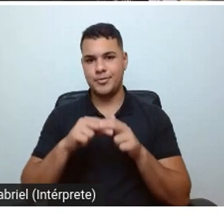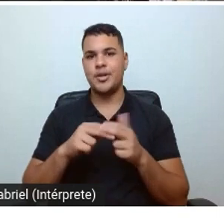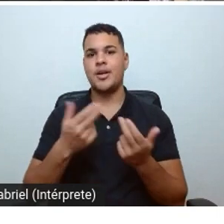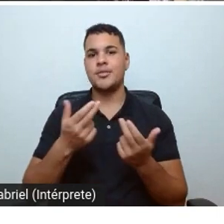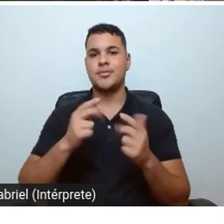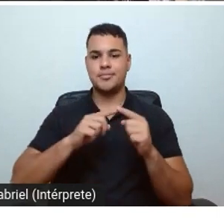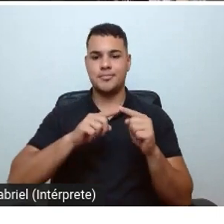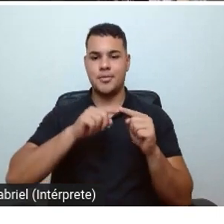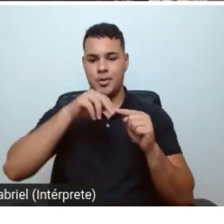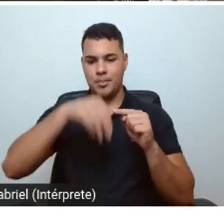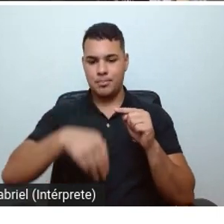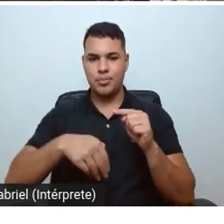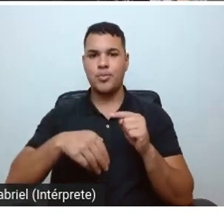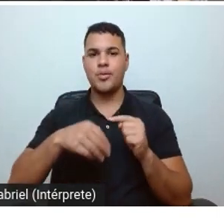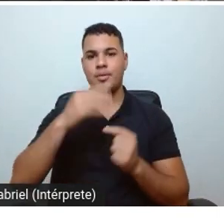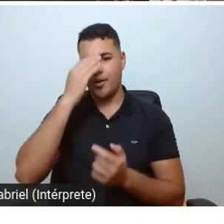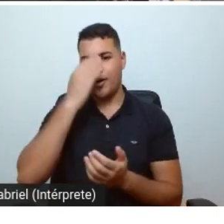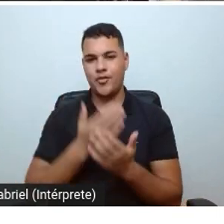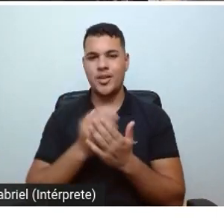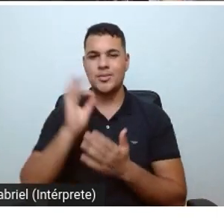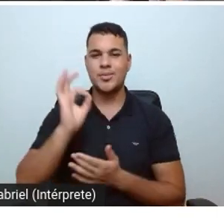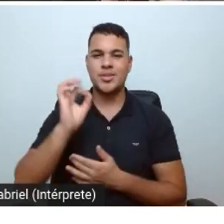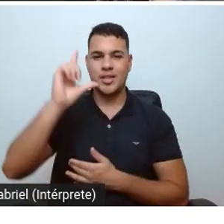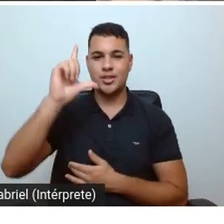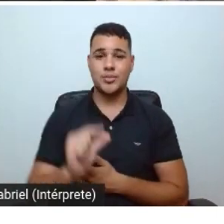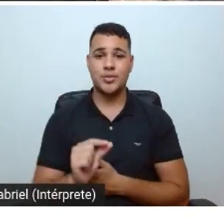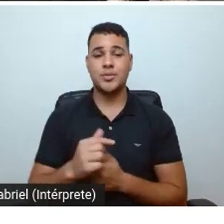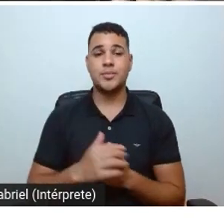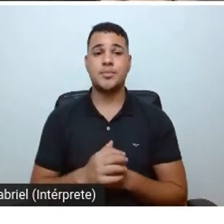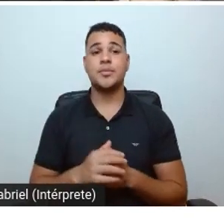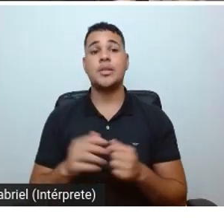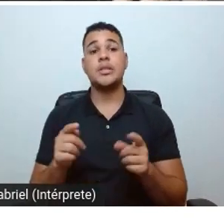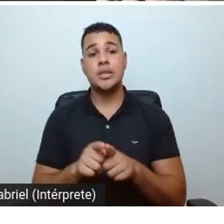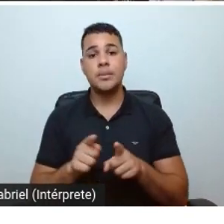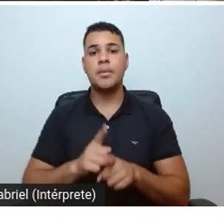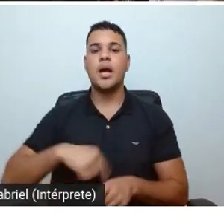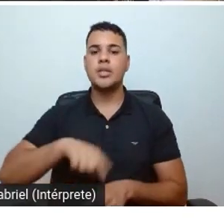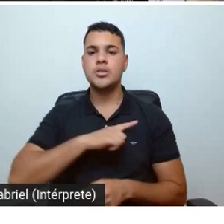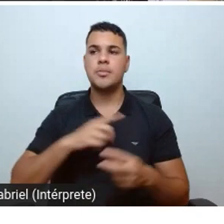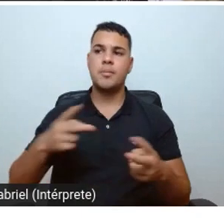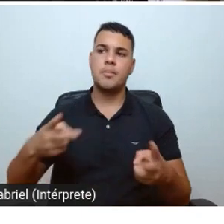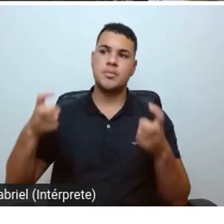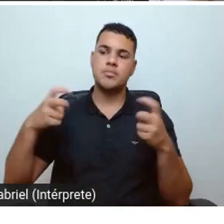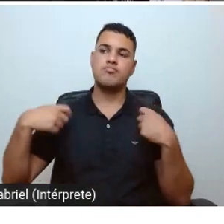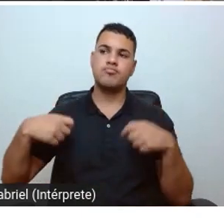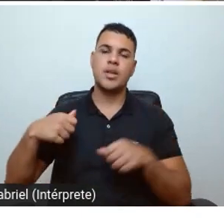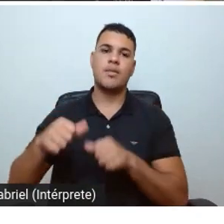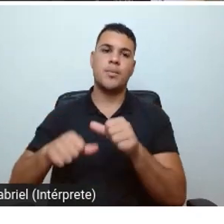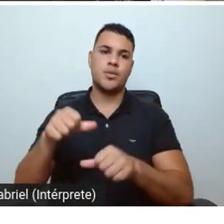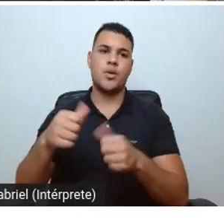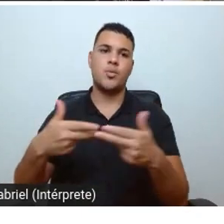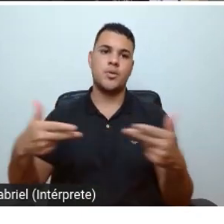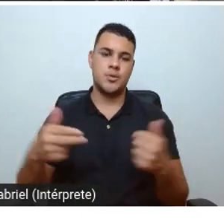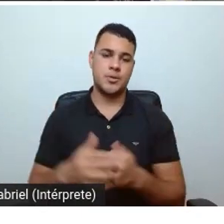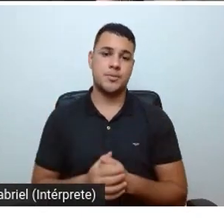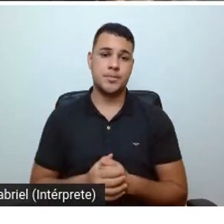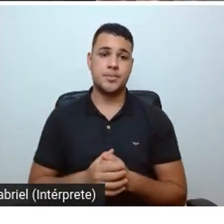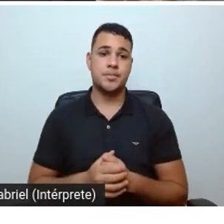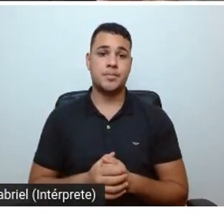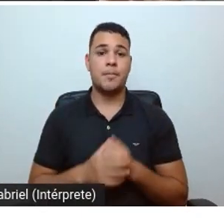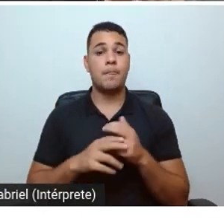né, das intenções, também a gente viu algumas mudanças no cenário aqui das intenções. Então,